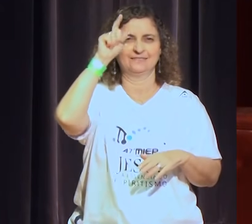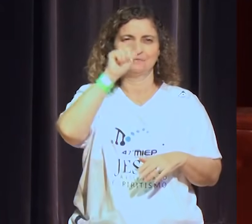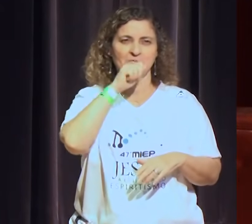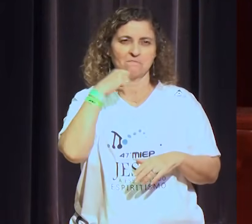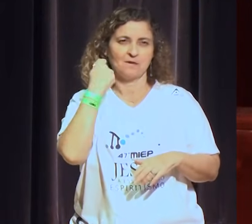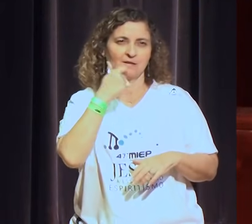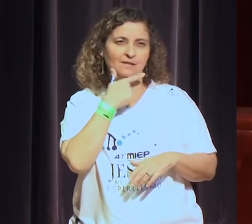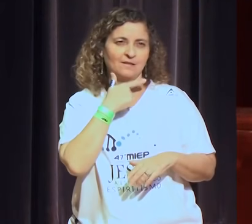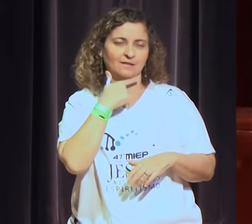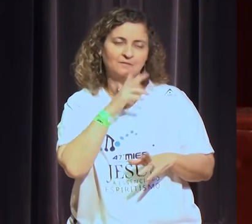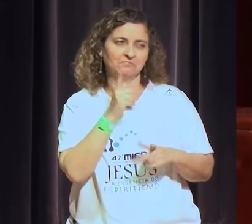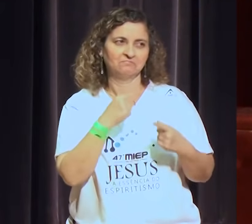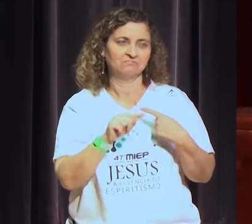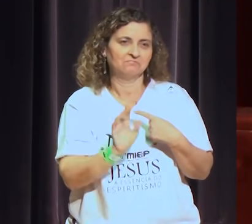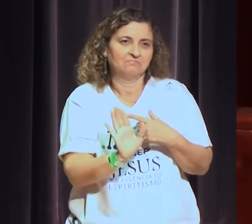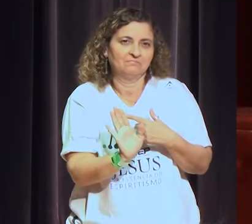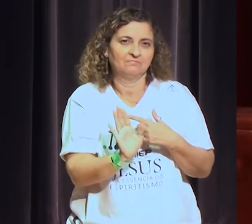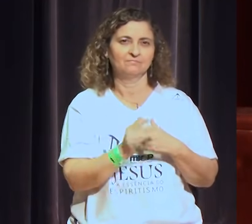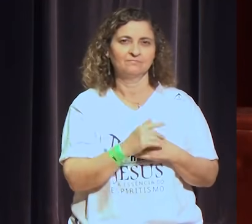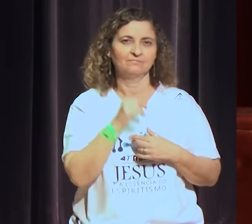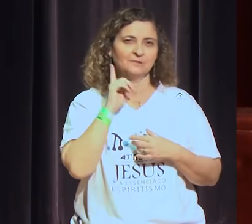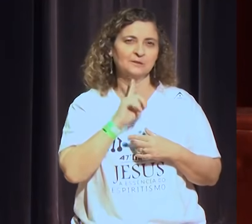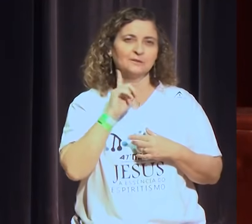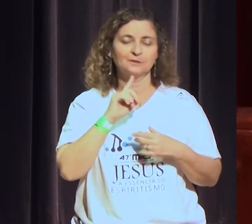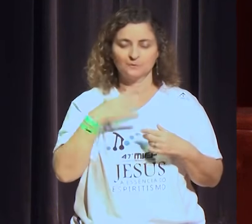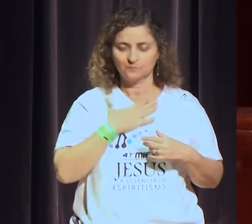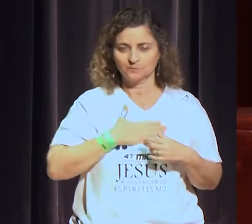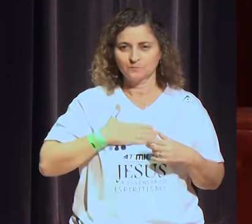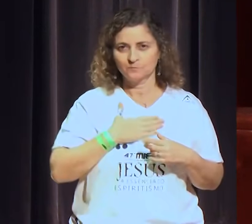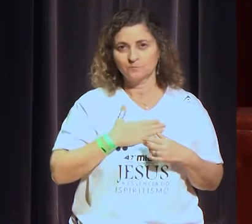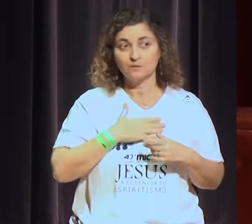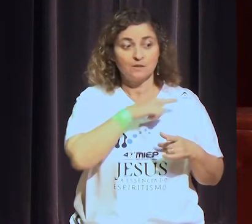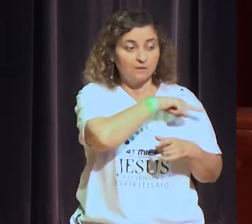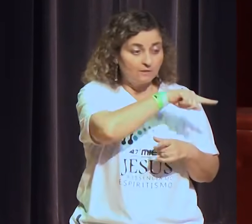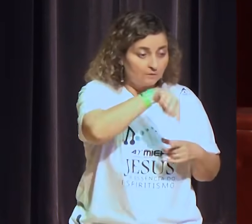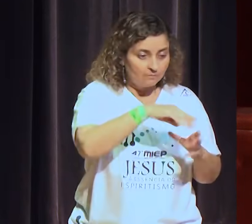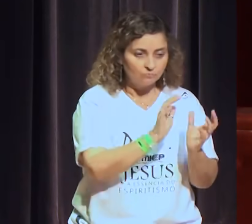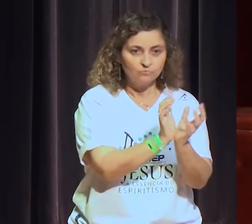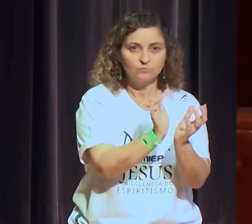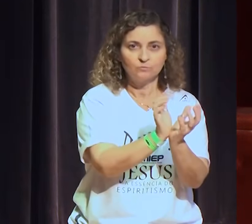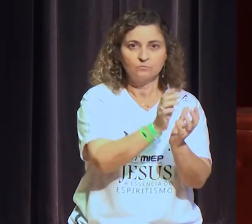Mas aí, eu acho que já é invencionista de mineiro.